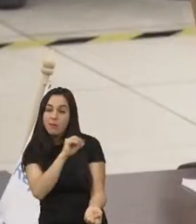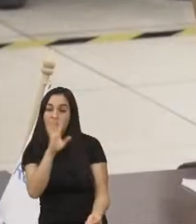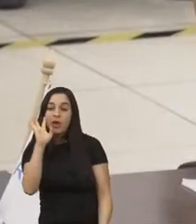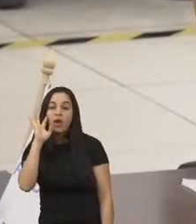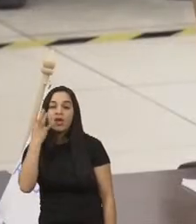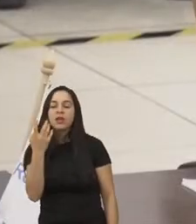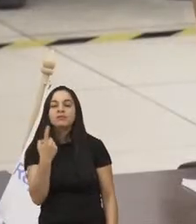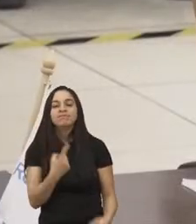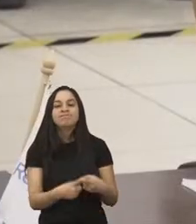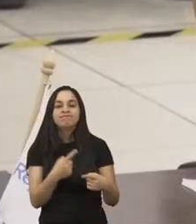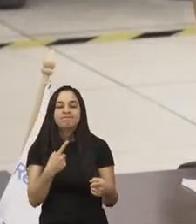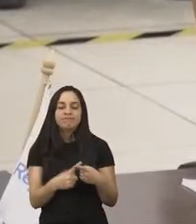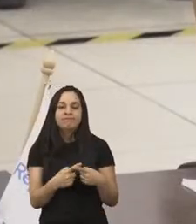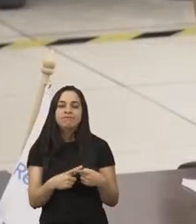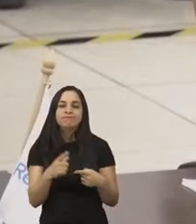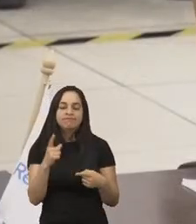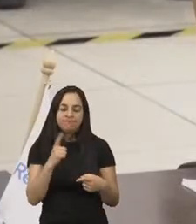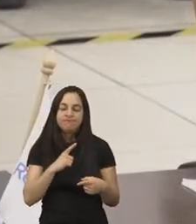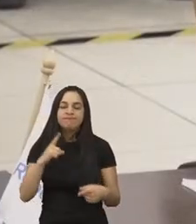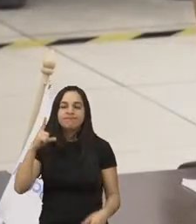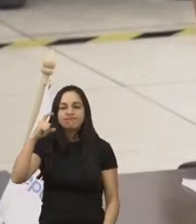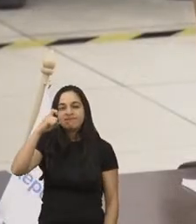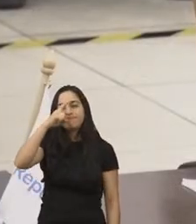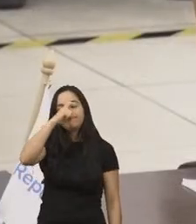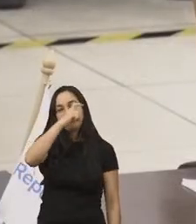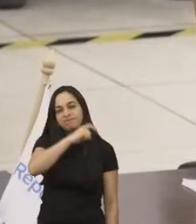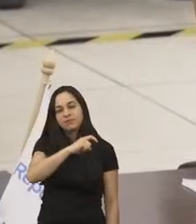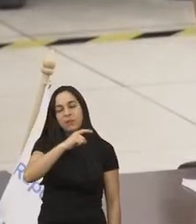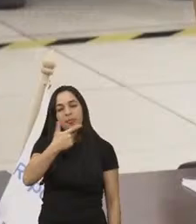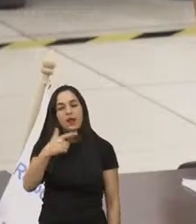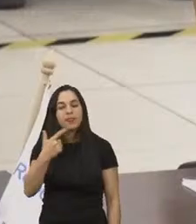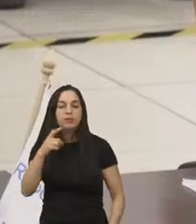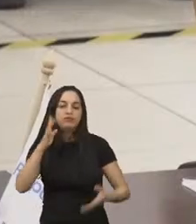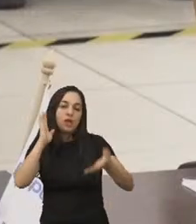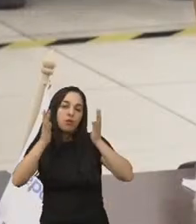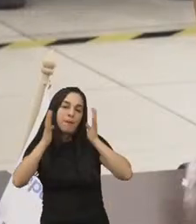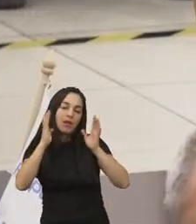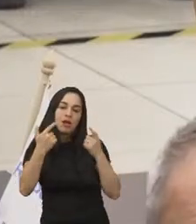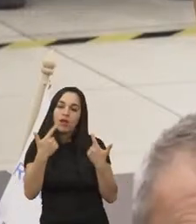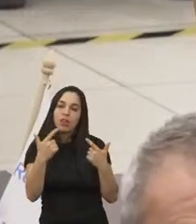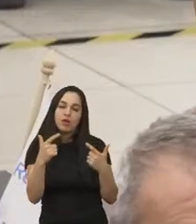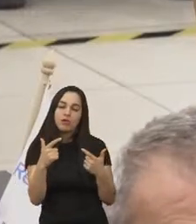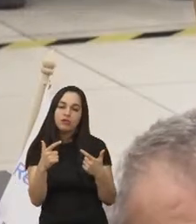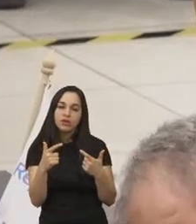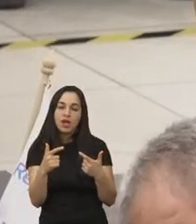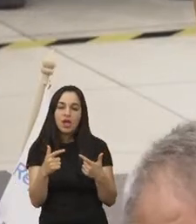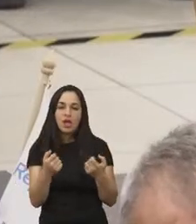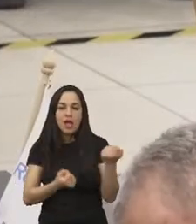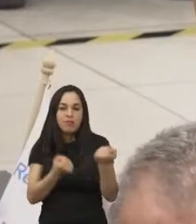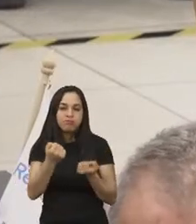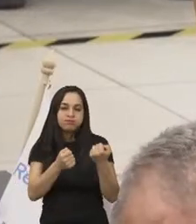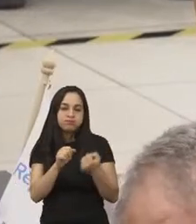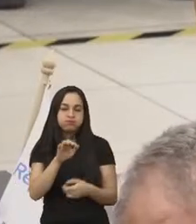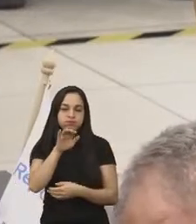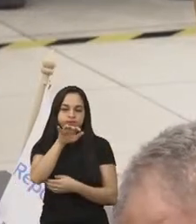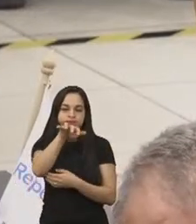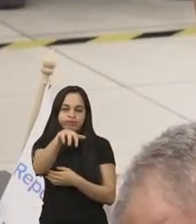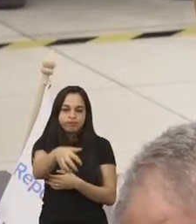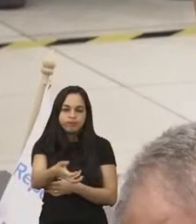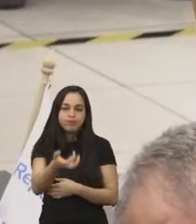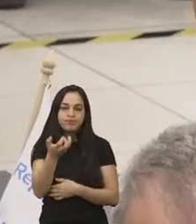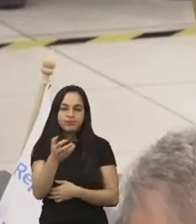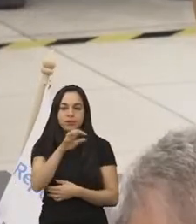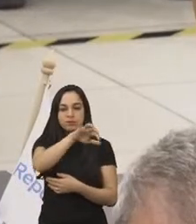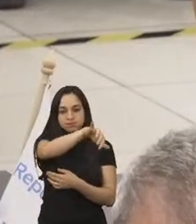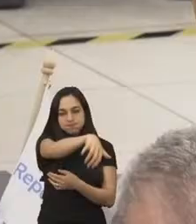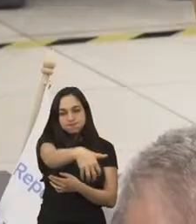têm uma dificuldade com o maquinário, né? Eles não têm o caminhão, não têm a máquina. Então, com essa máquina